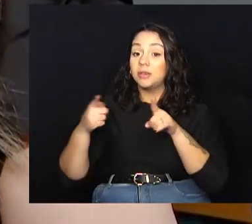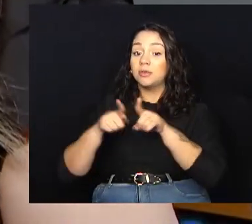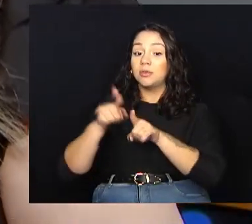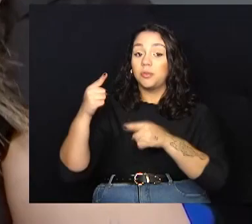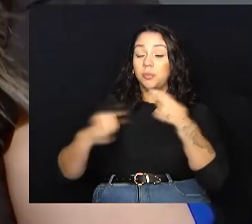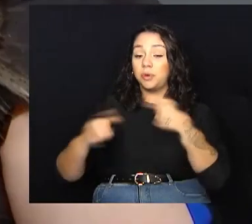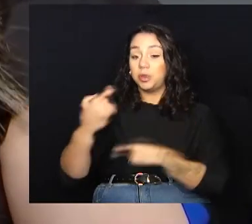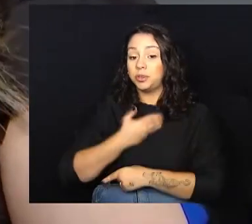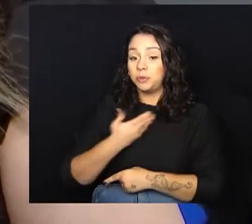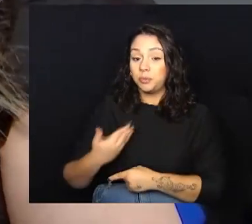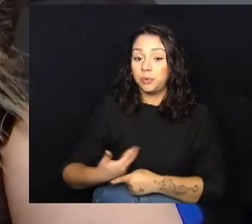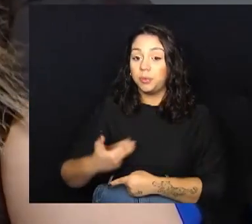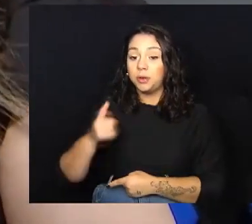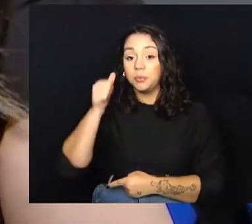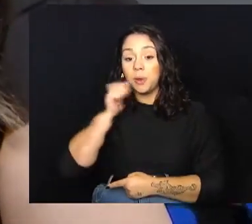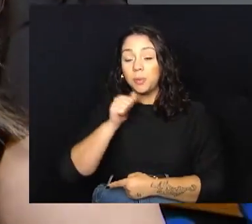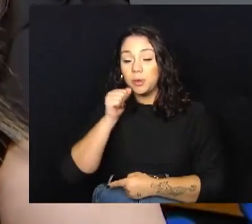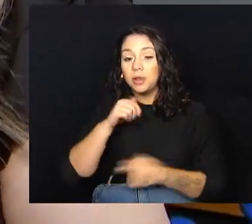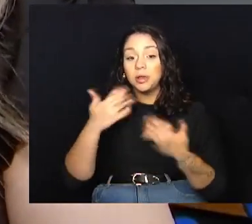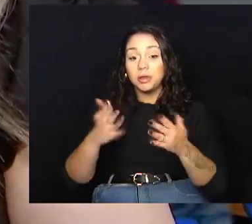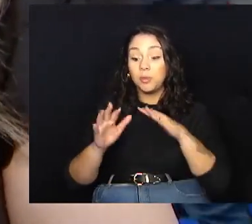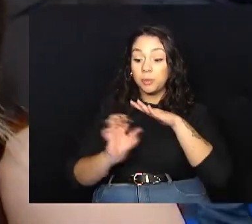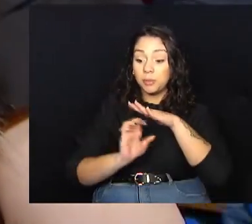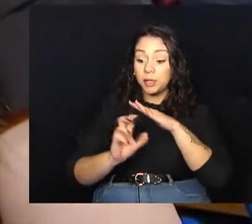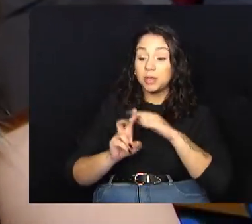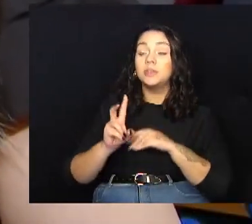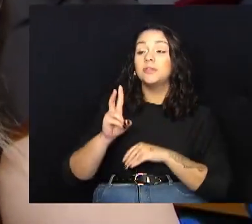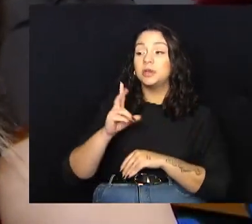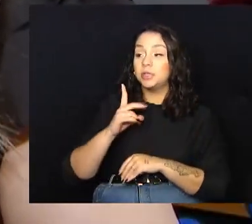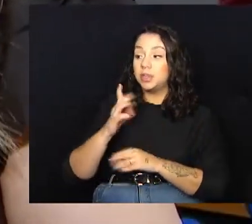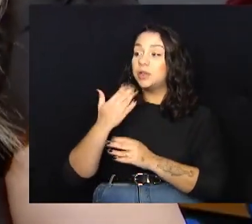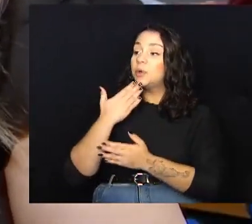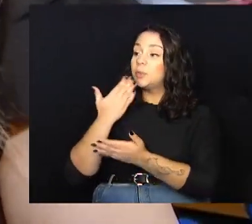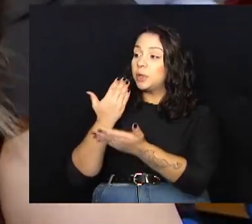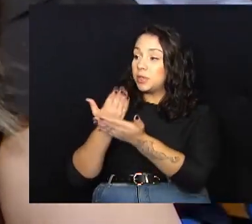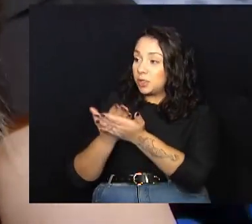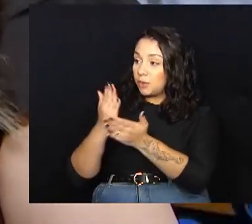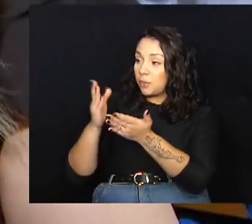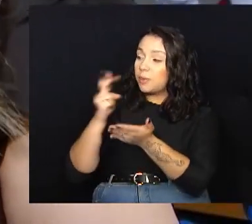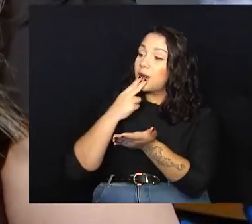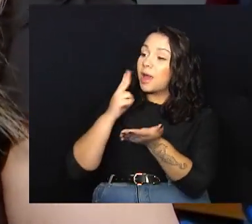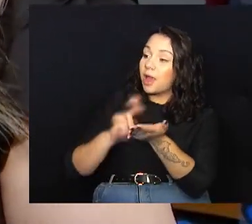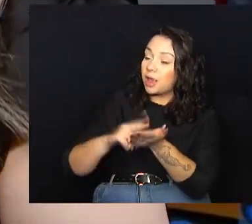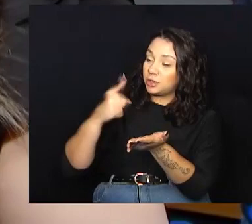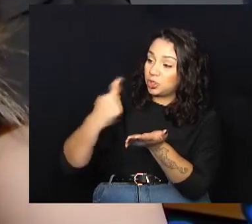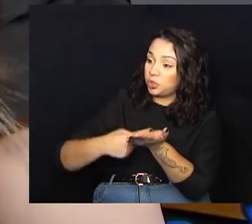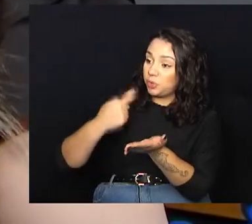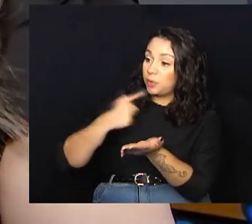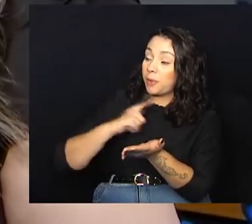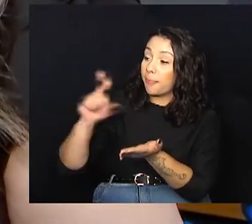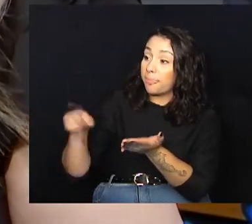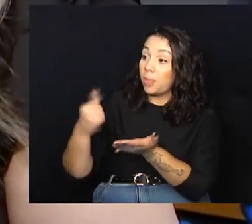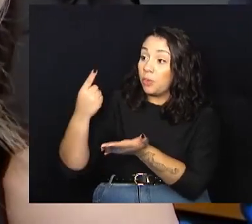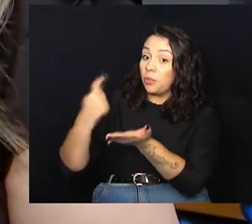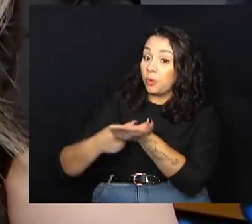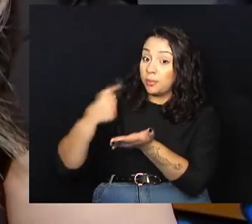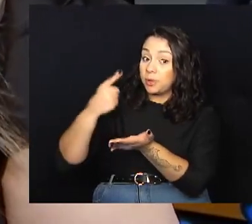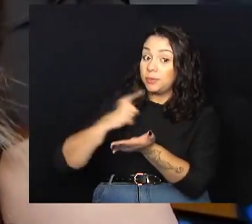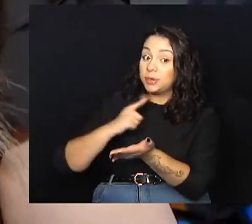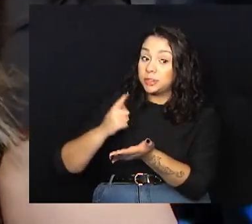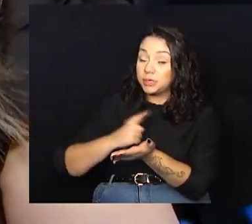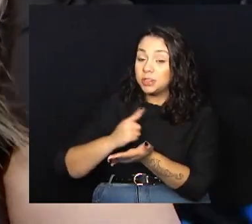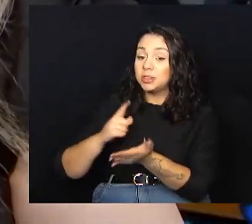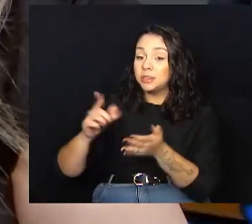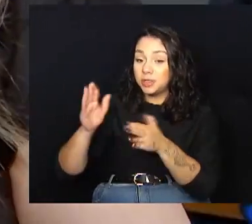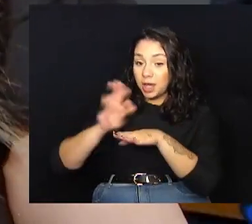políticas públicas para mulher Então essa empresa ela faz um requerimento uma carta de compromisso dentre os compromissos é situações que